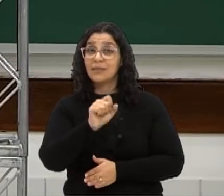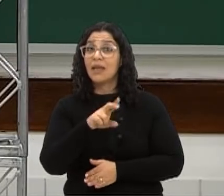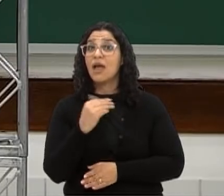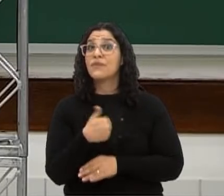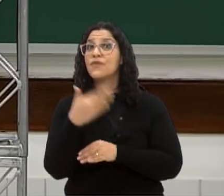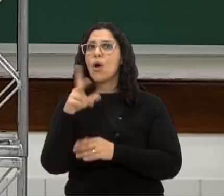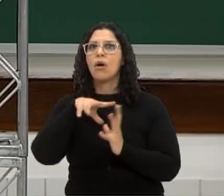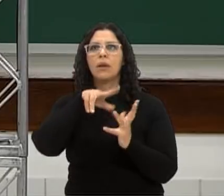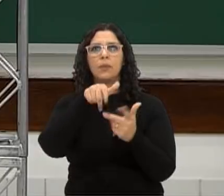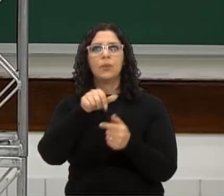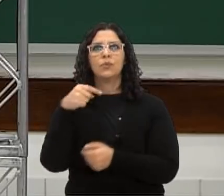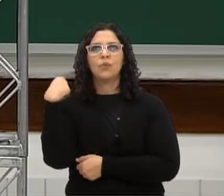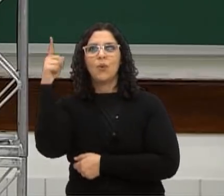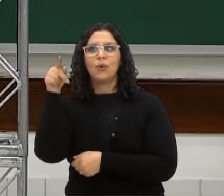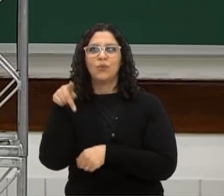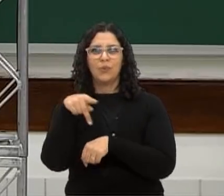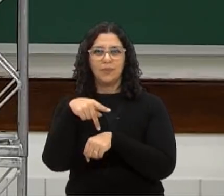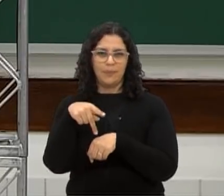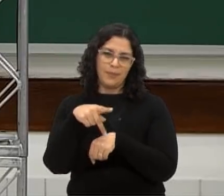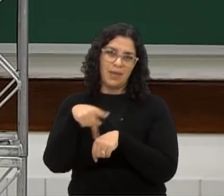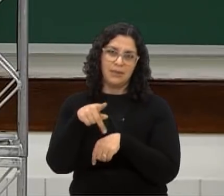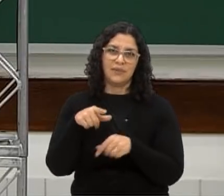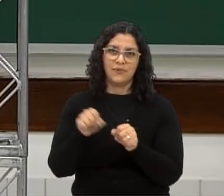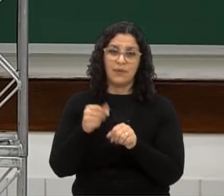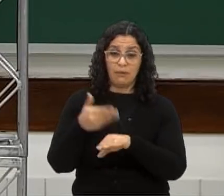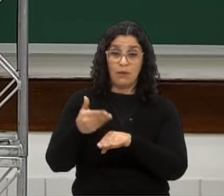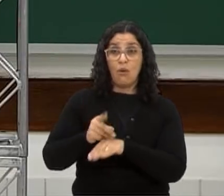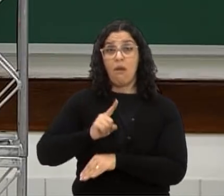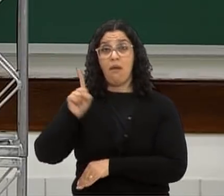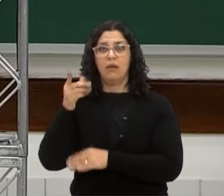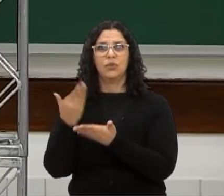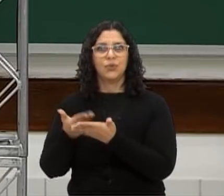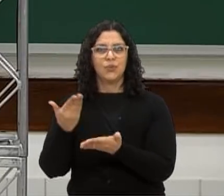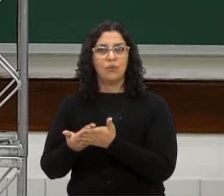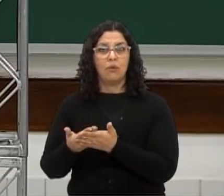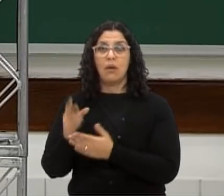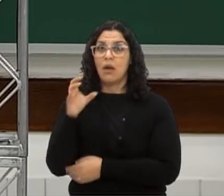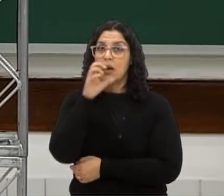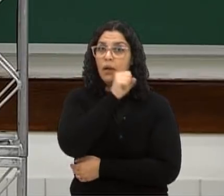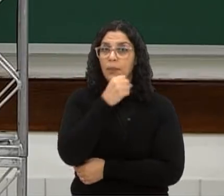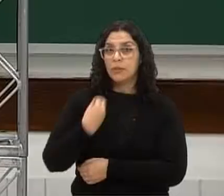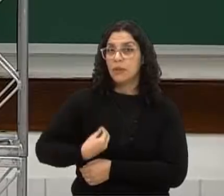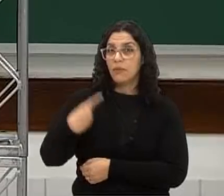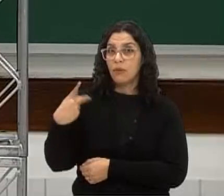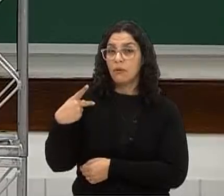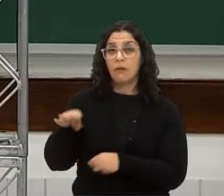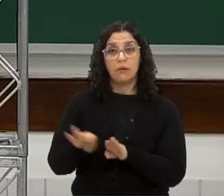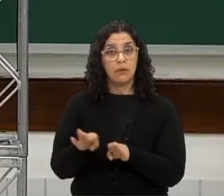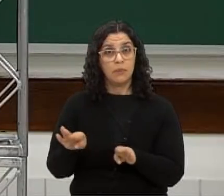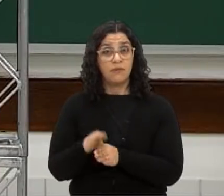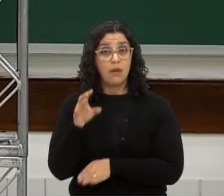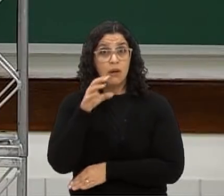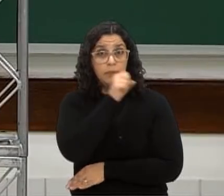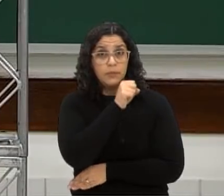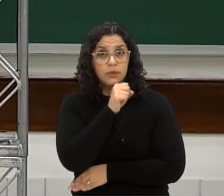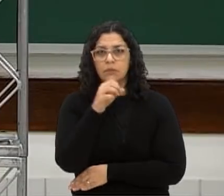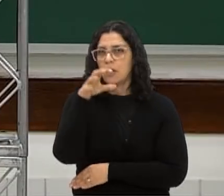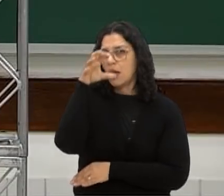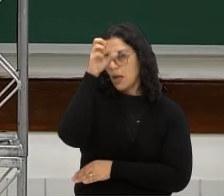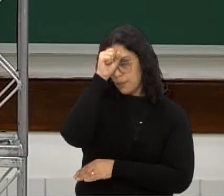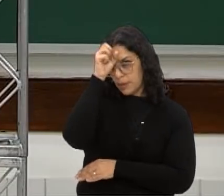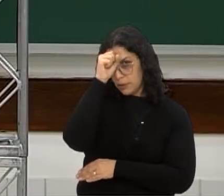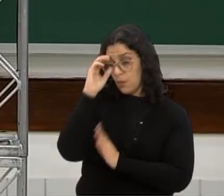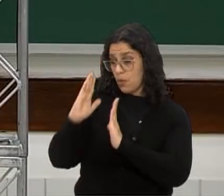Brasil. Então, coisas que aconteceram rápida na carreira, assim, de tanto de um quanto o outro, né? Então ele